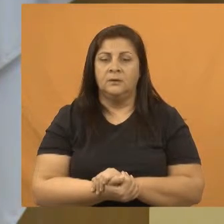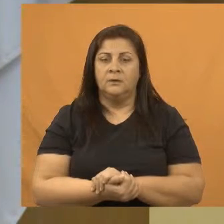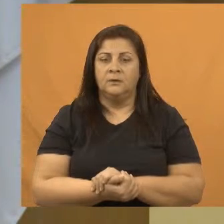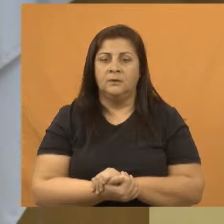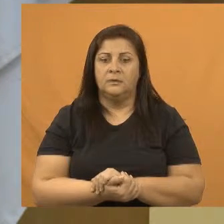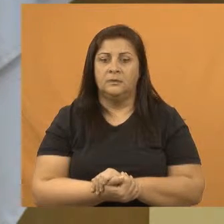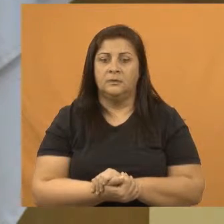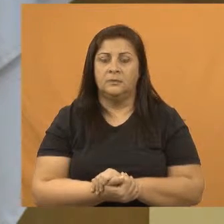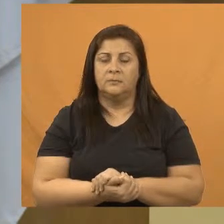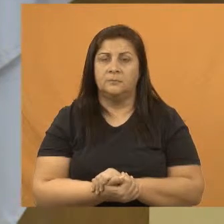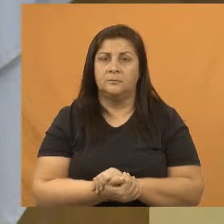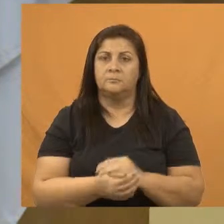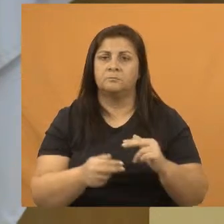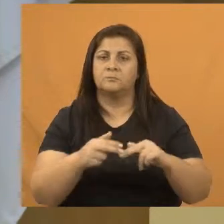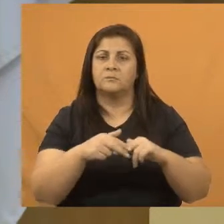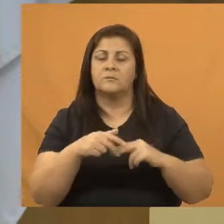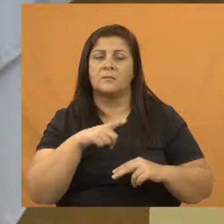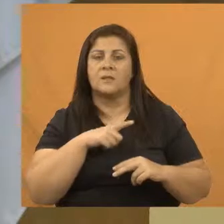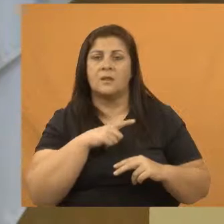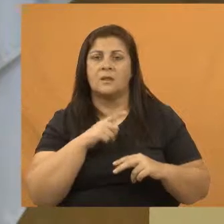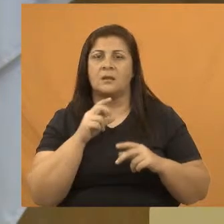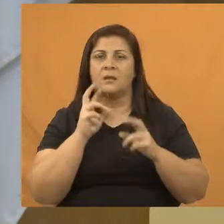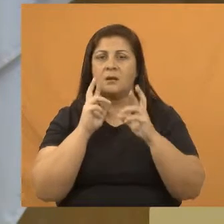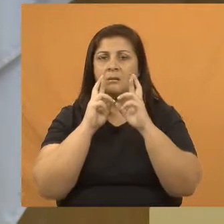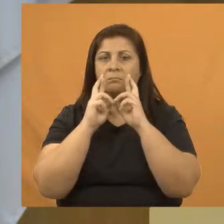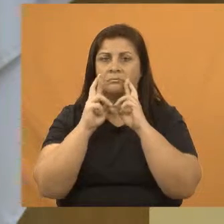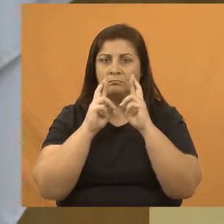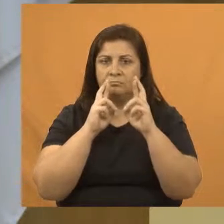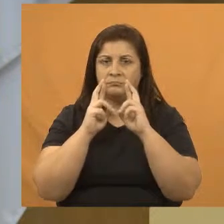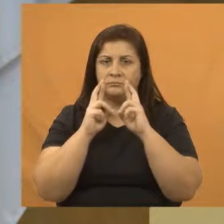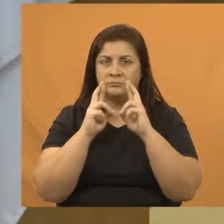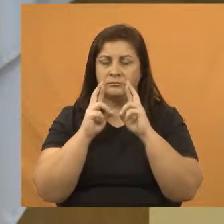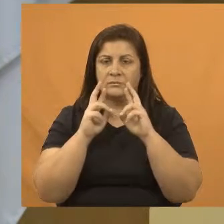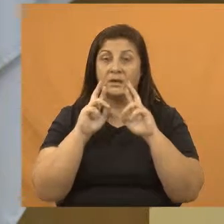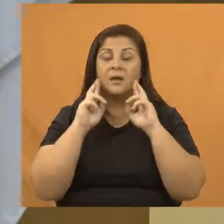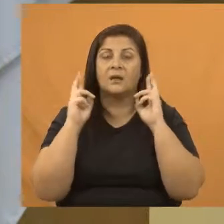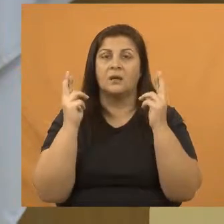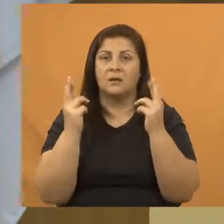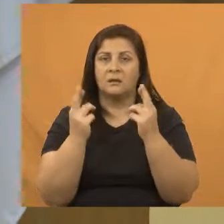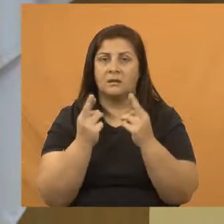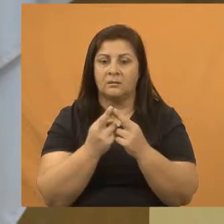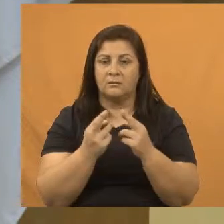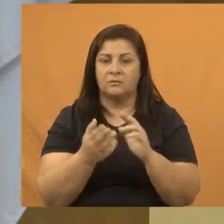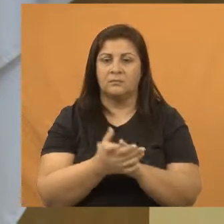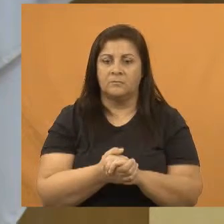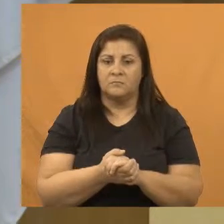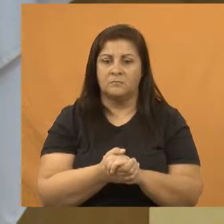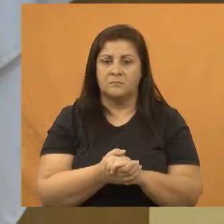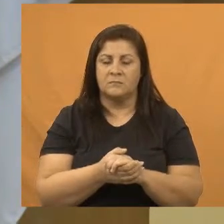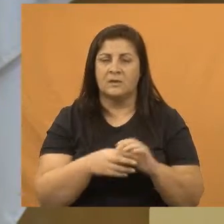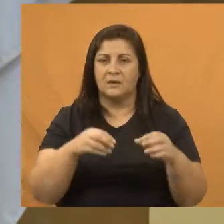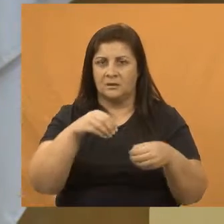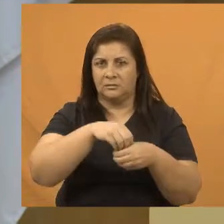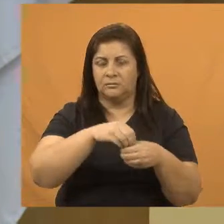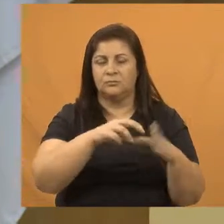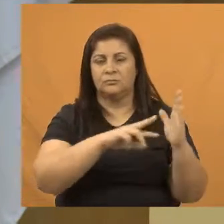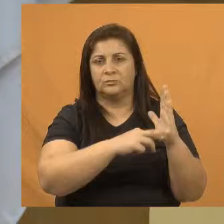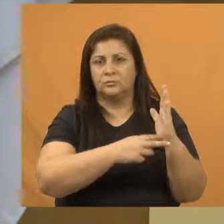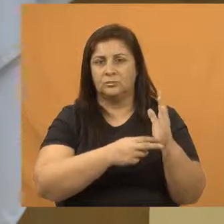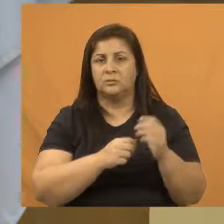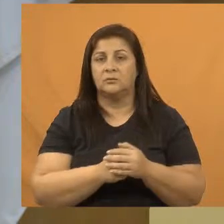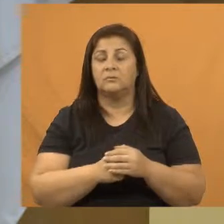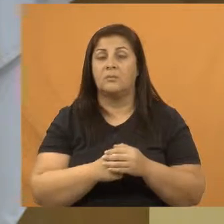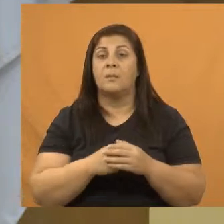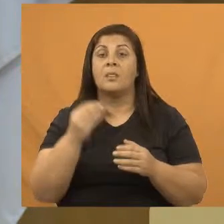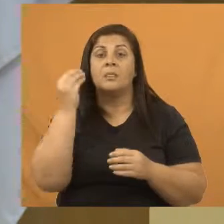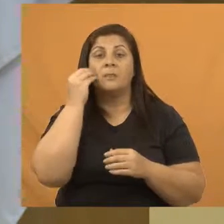está tendo reuniões das centrais sindicais, onde nós estamos construindo um caminho para poder derrotar essa reforma da